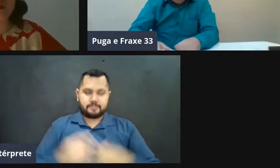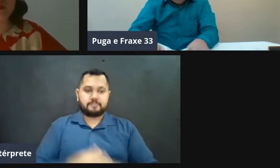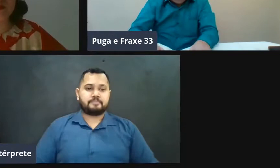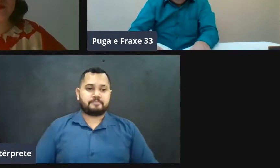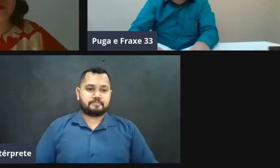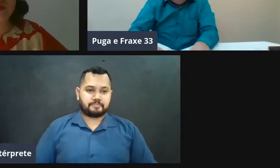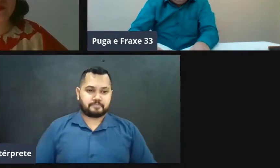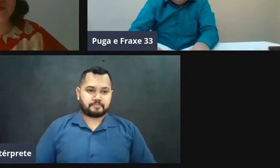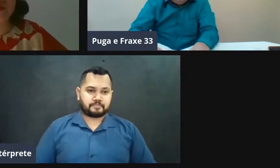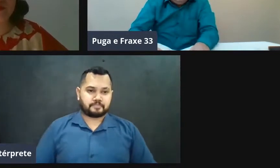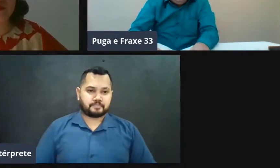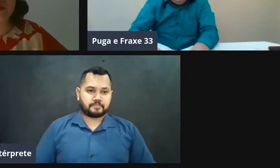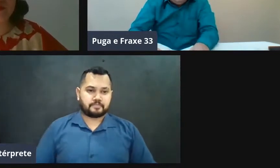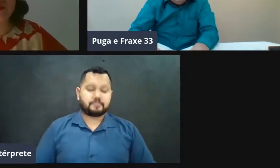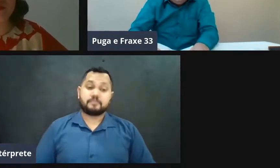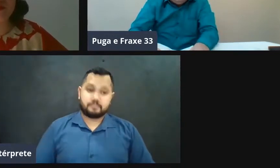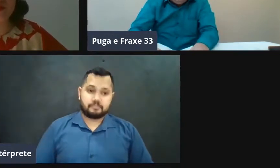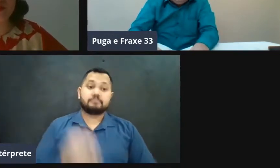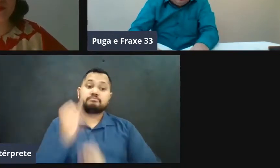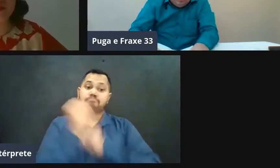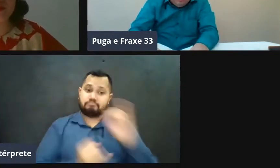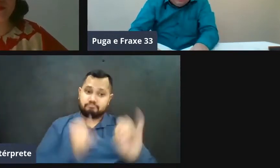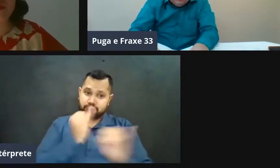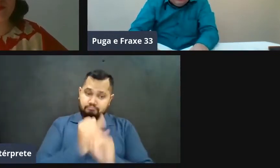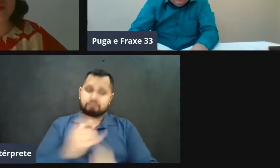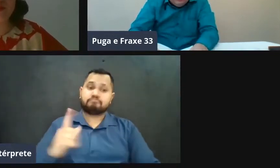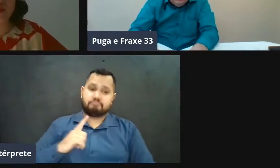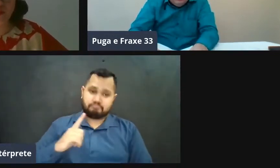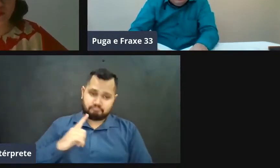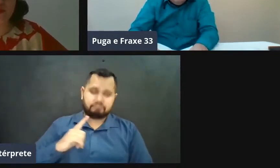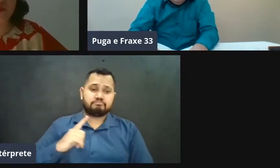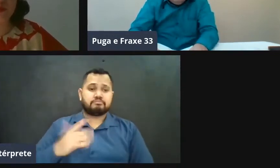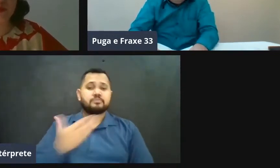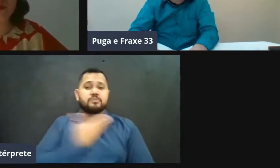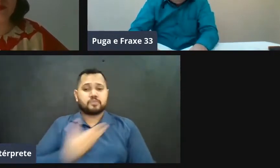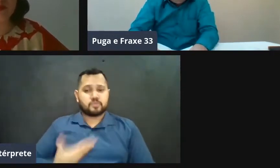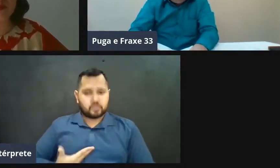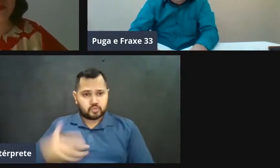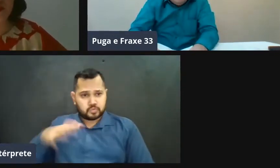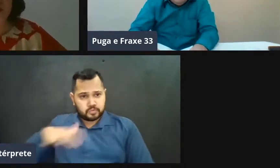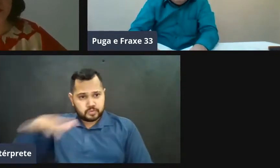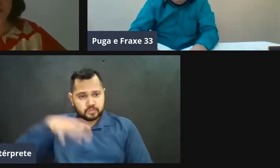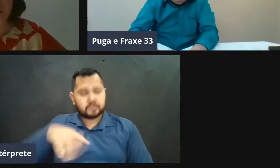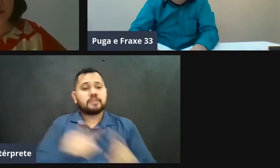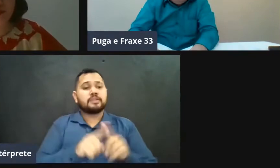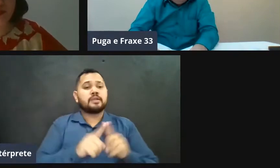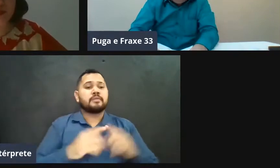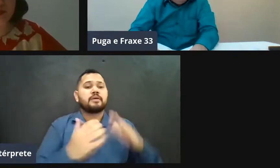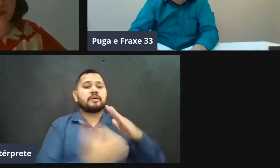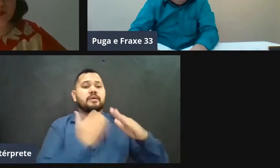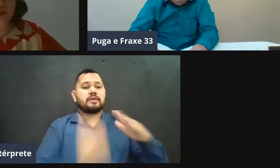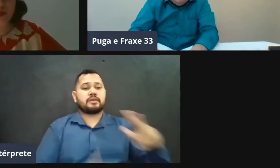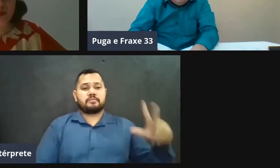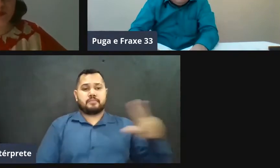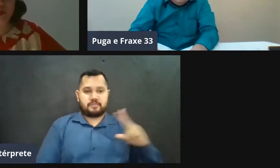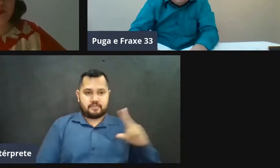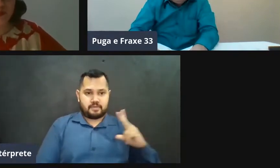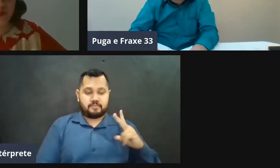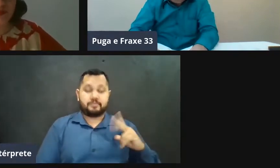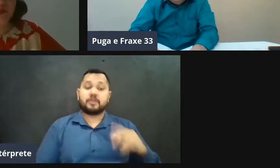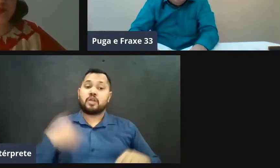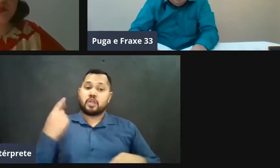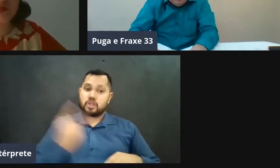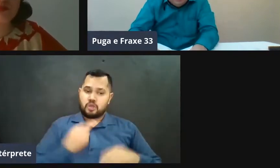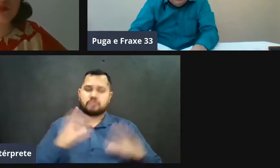internet, existem soluções públicas e soluções privadas. Então, primeiro, nós temos que focar, enquanto uma universidade pública,